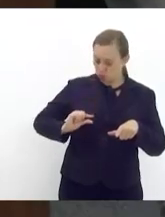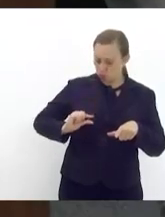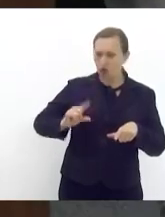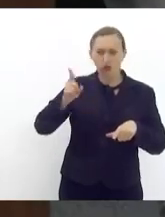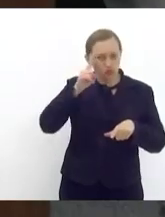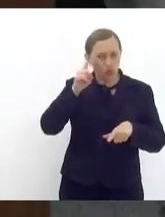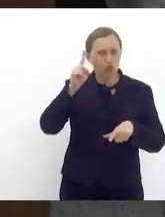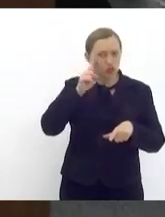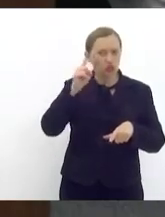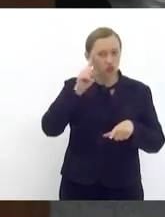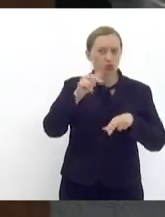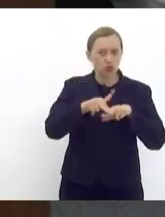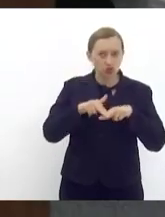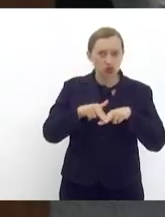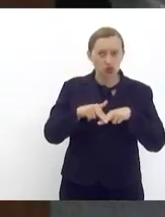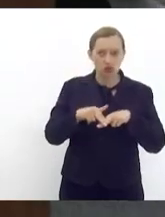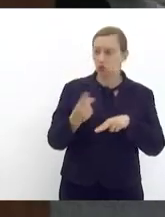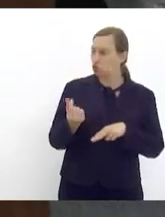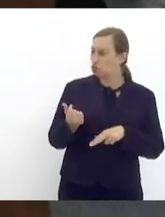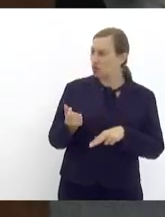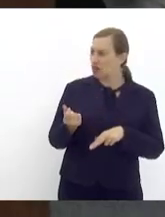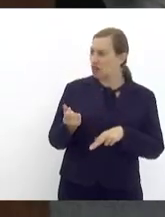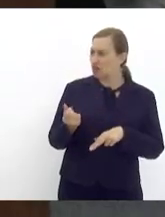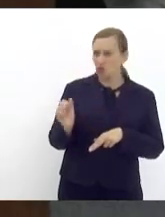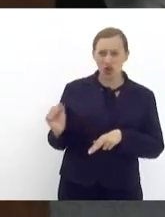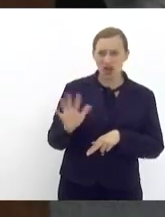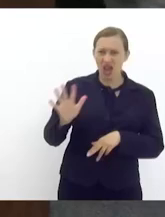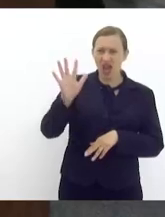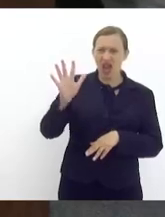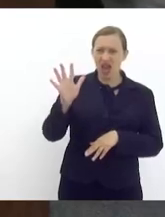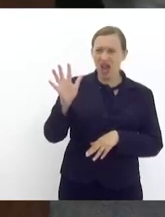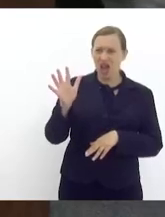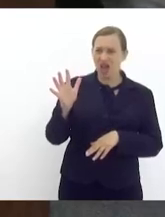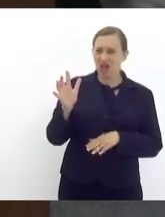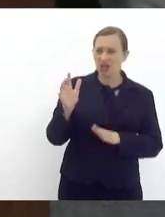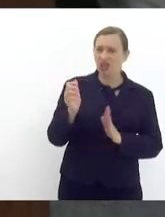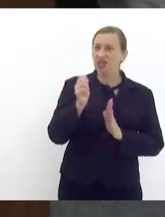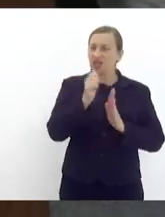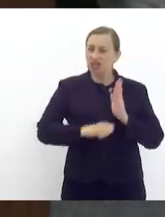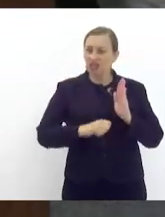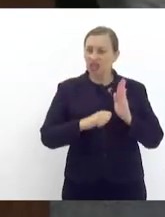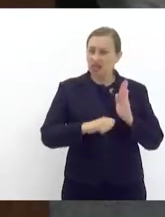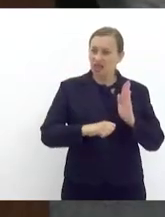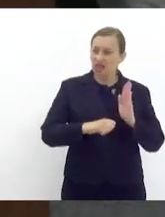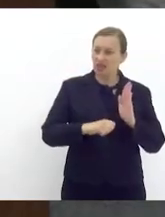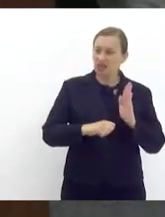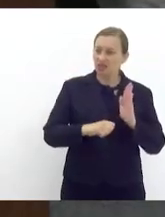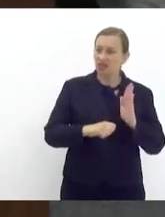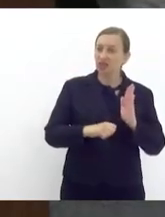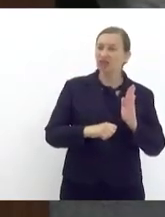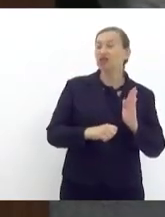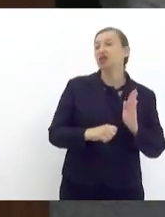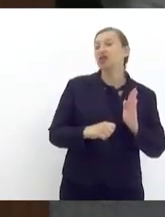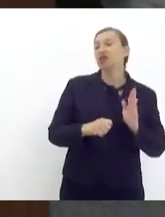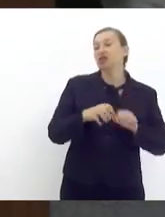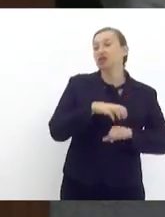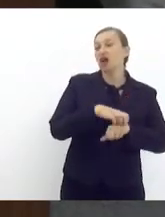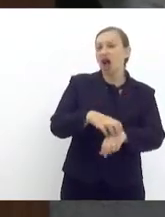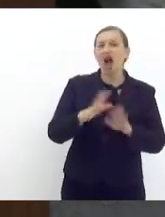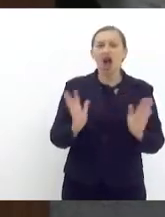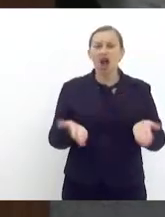após dia por conta do aumento dos preços, por conta do aumento das tarifas de transporte, agora é atacada